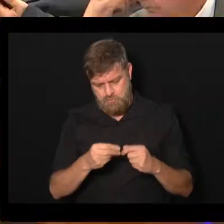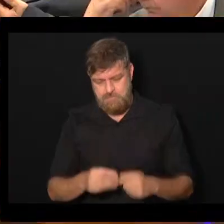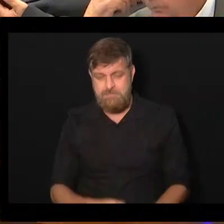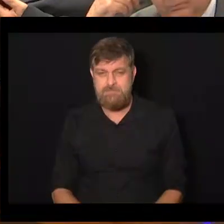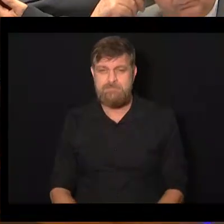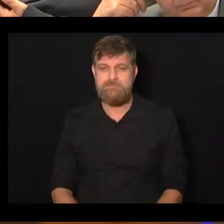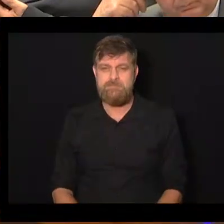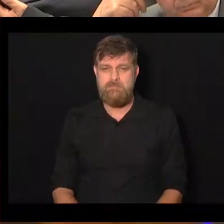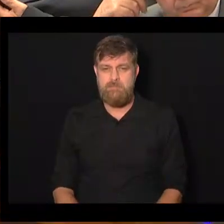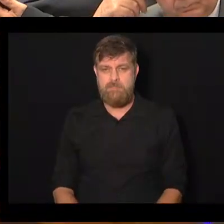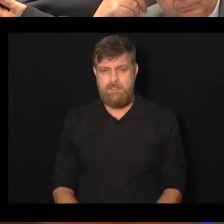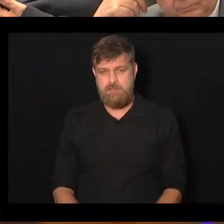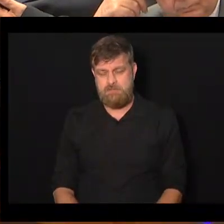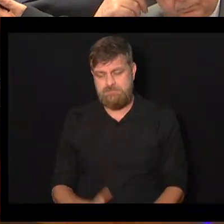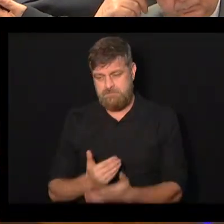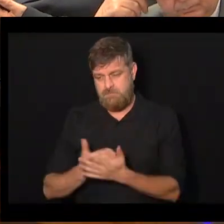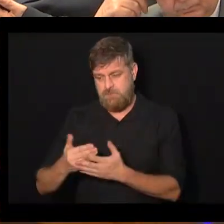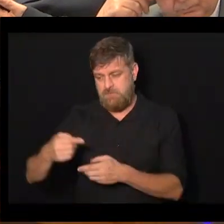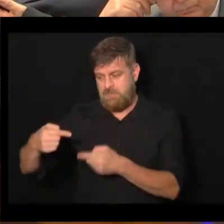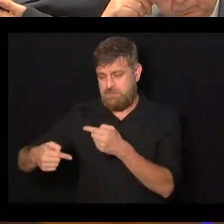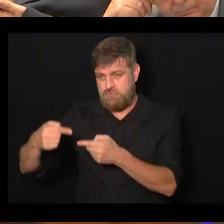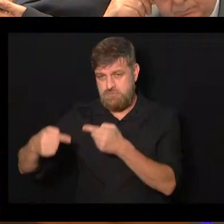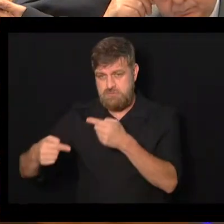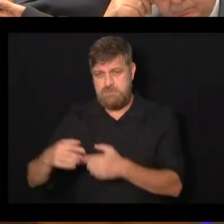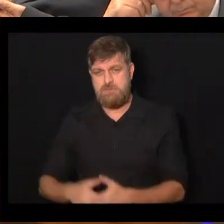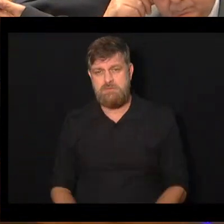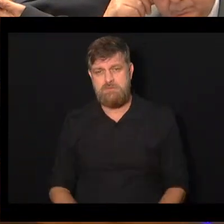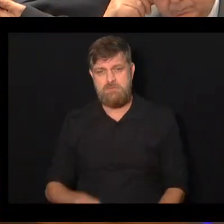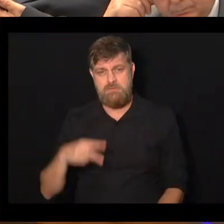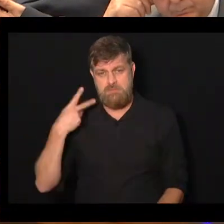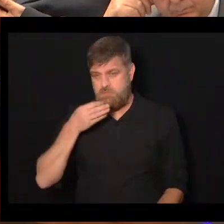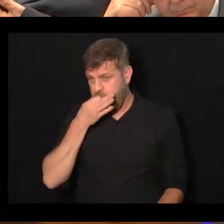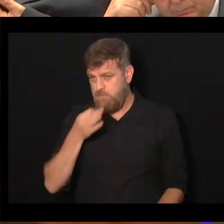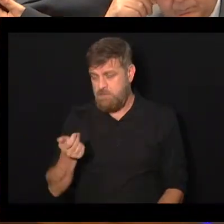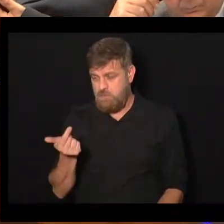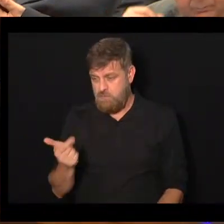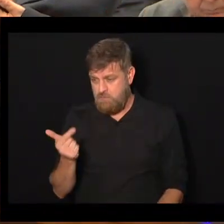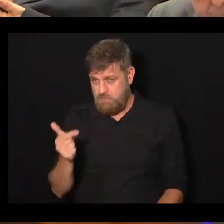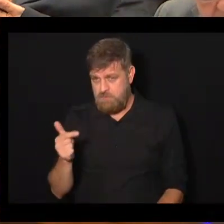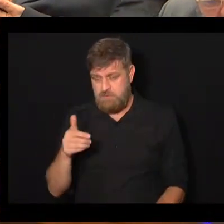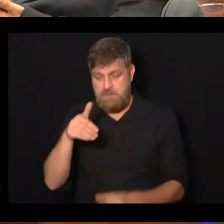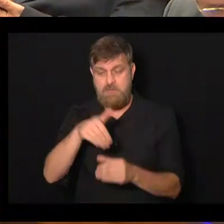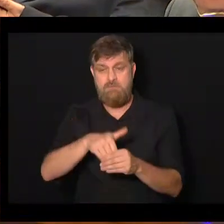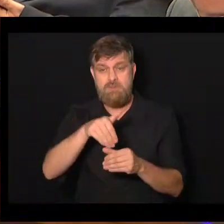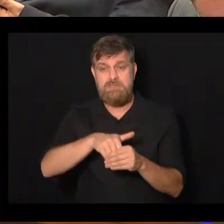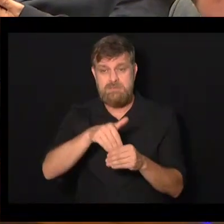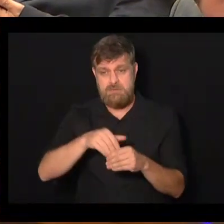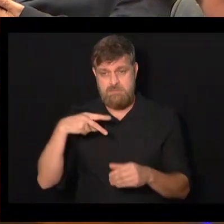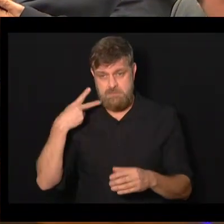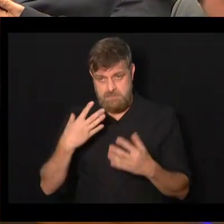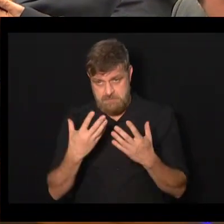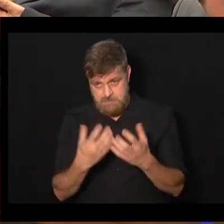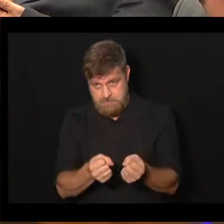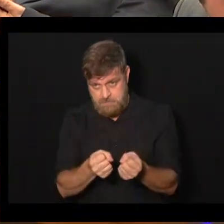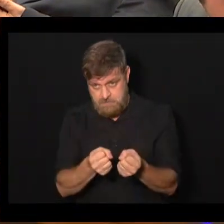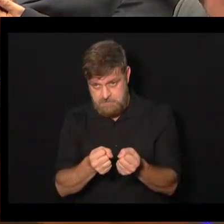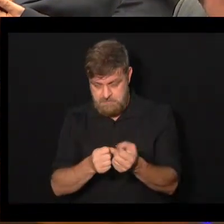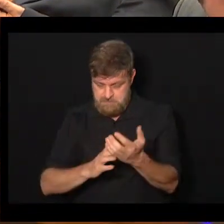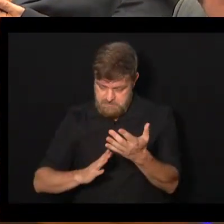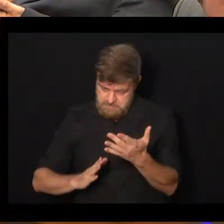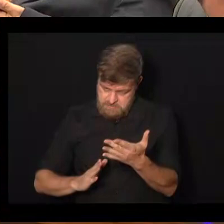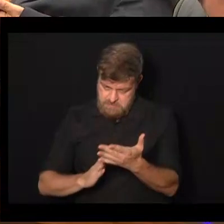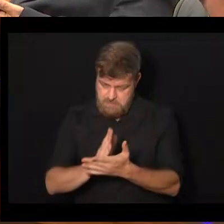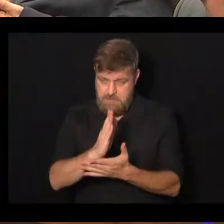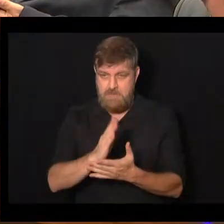o parecer favorável à moção, a mesma entra em discussão. Não havendo vereadores a discutir, em votação, vereadores favoráveis permaneçam